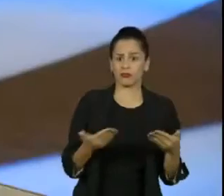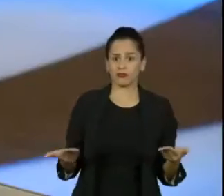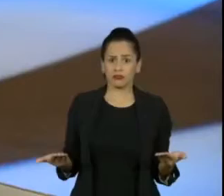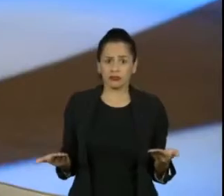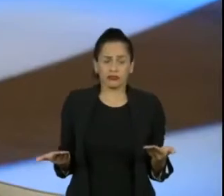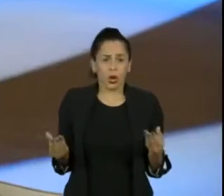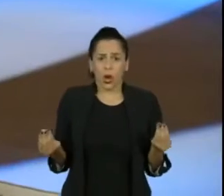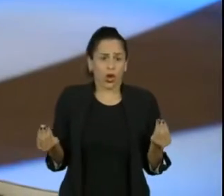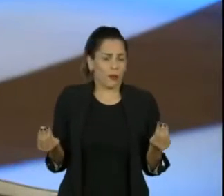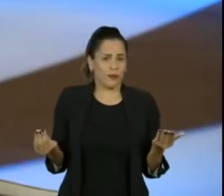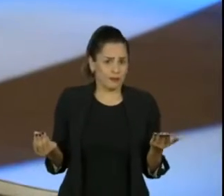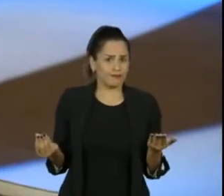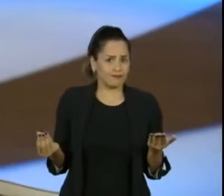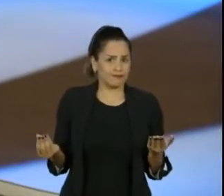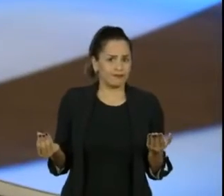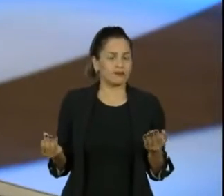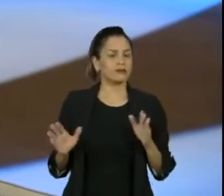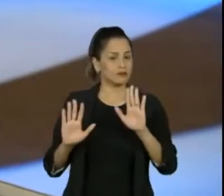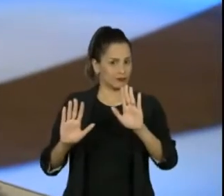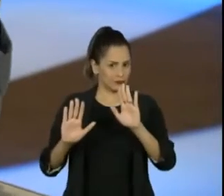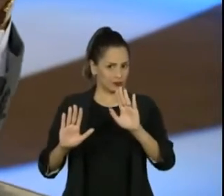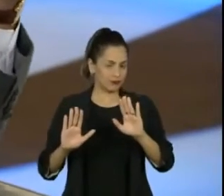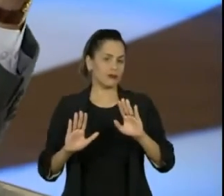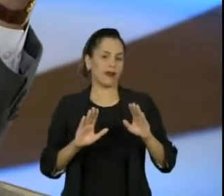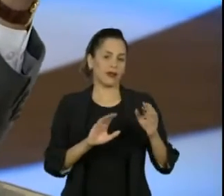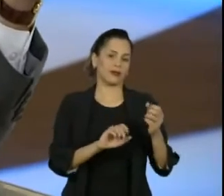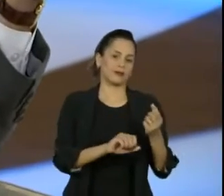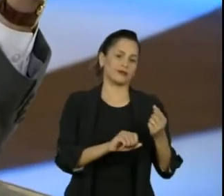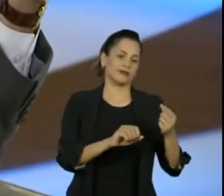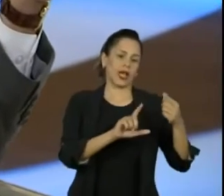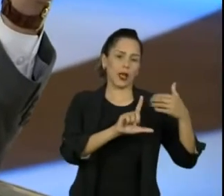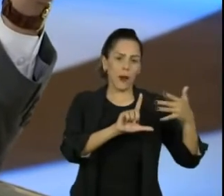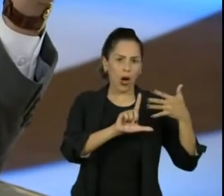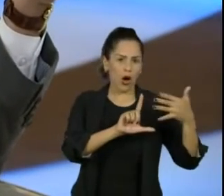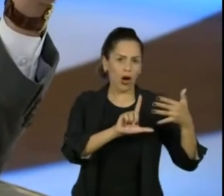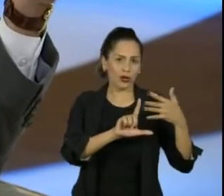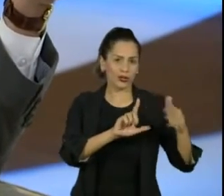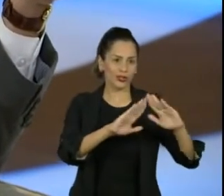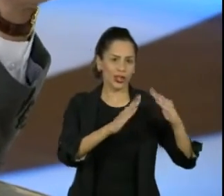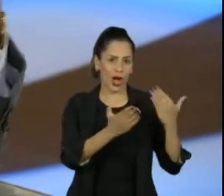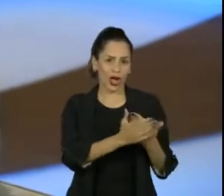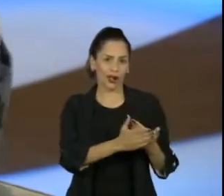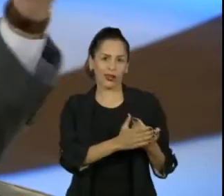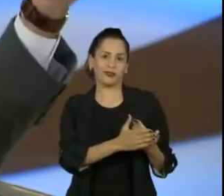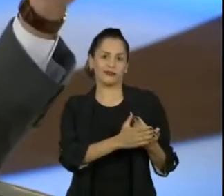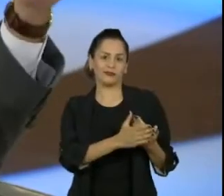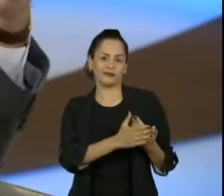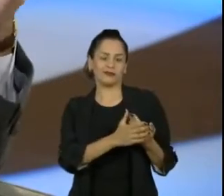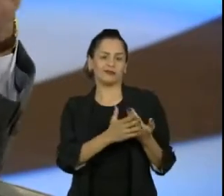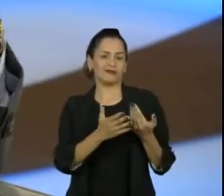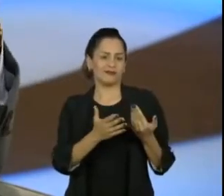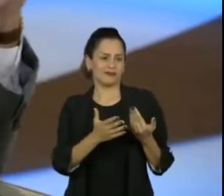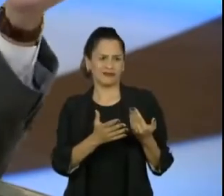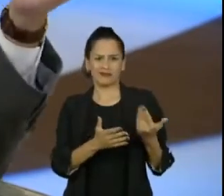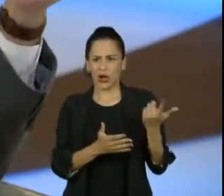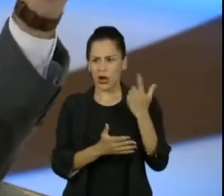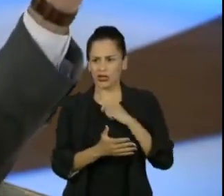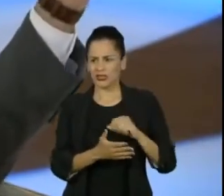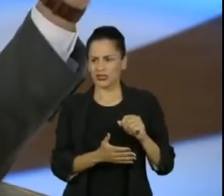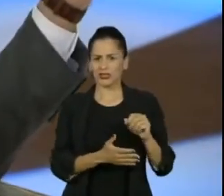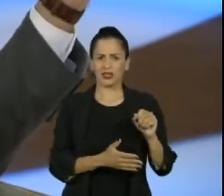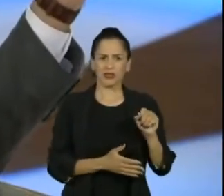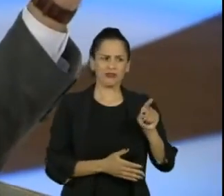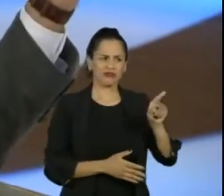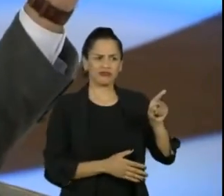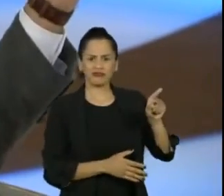Bom, ensino remoto deu certo em algum lugar? Então é só ver aonde deu certo que eu vou